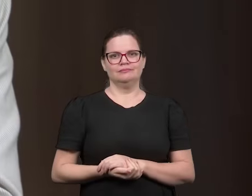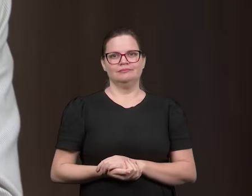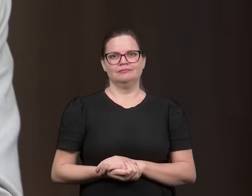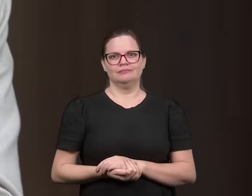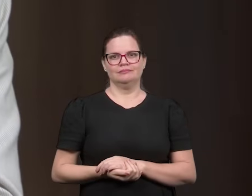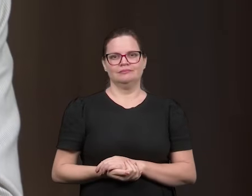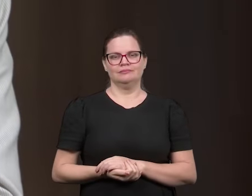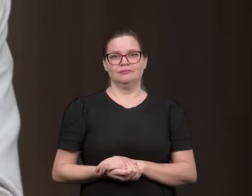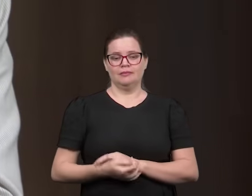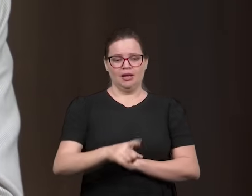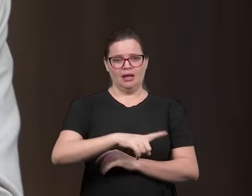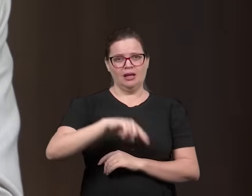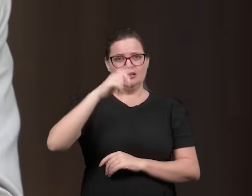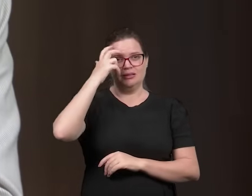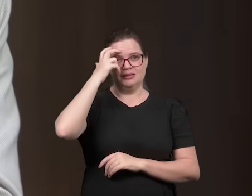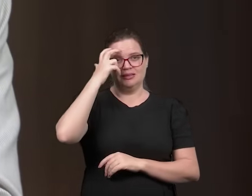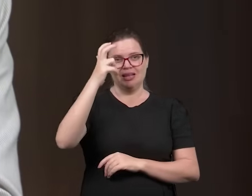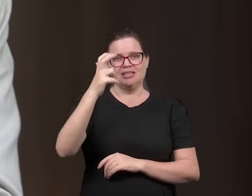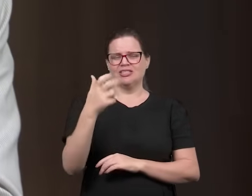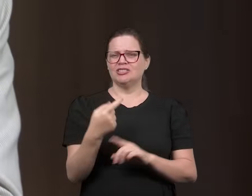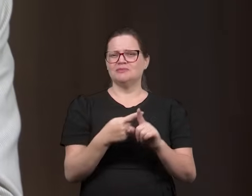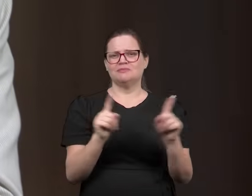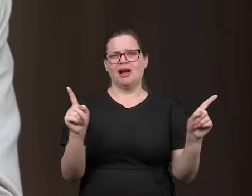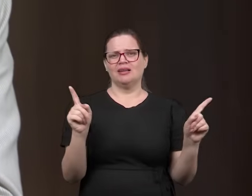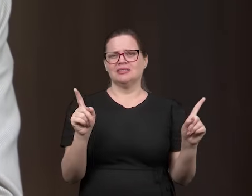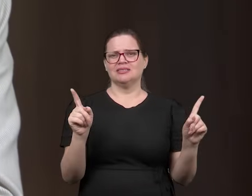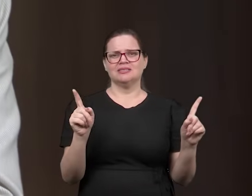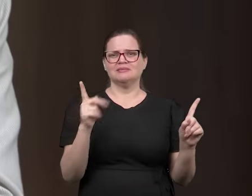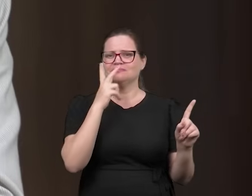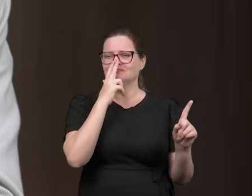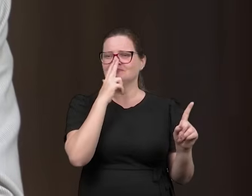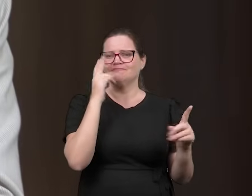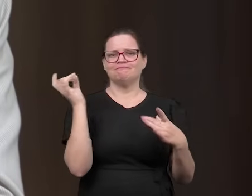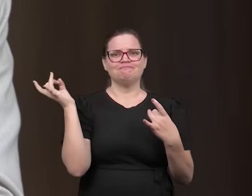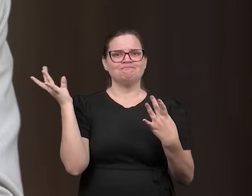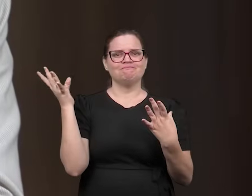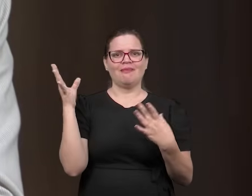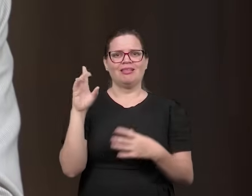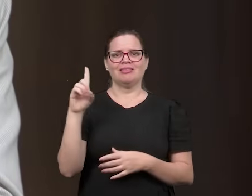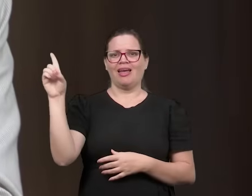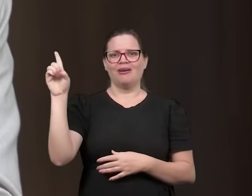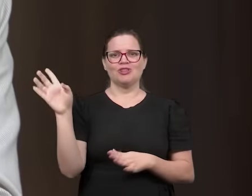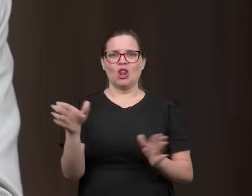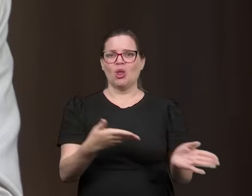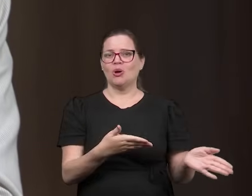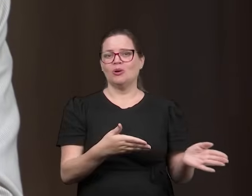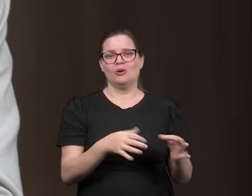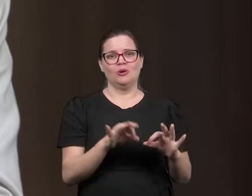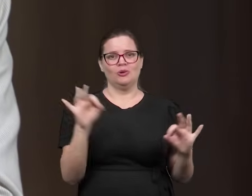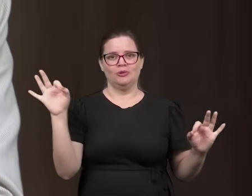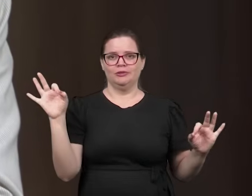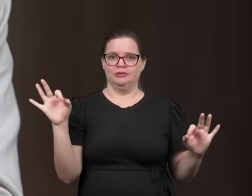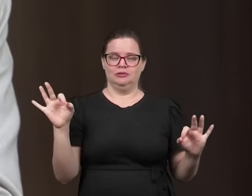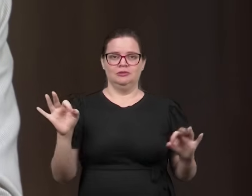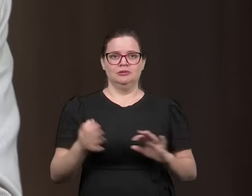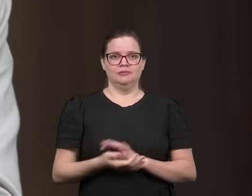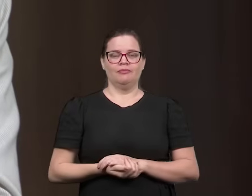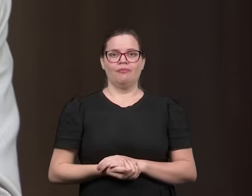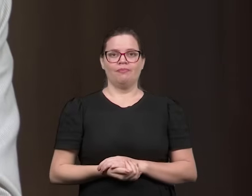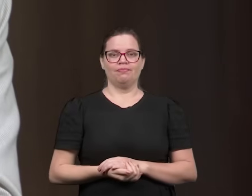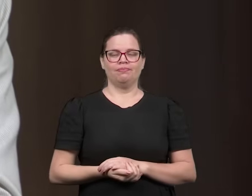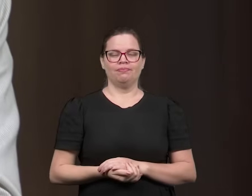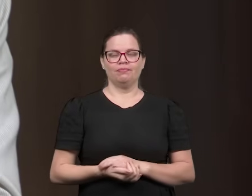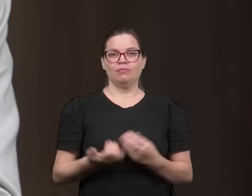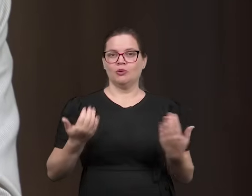Meninos tão inteligentes, mas tão distantes de Deus. E eu acho que isso é uma responsabilidade nossa.